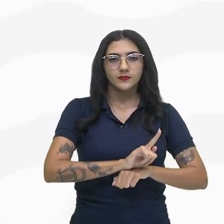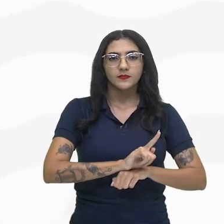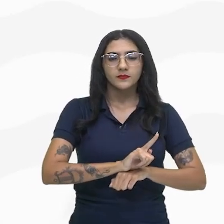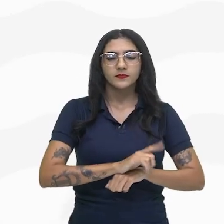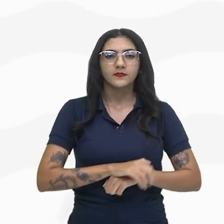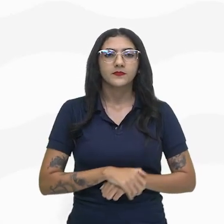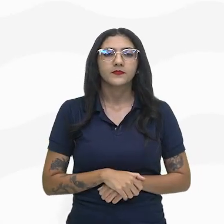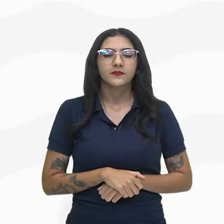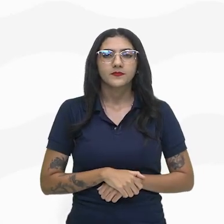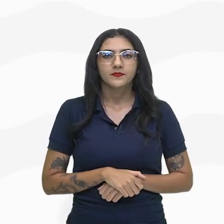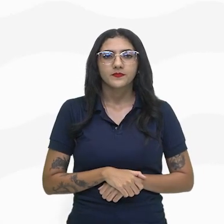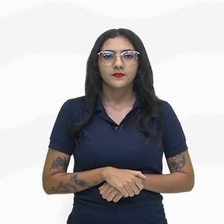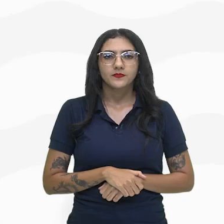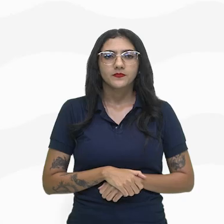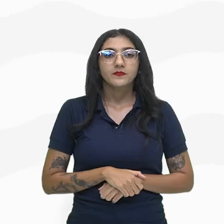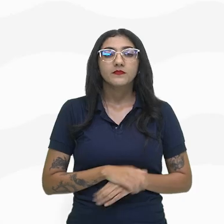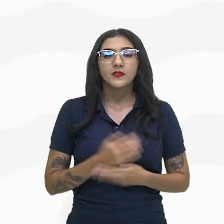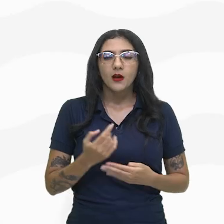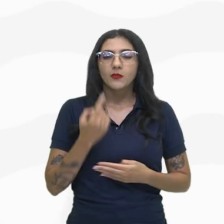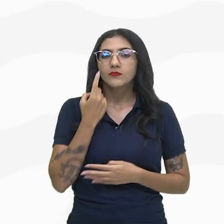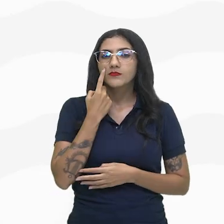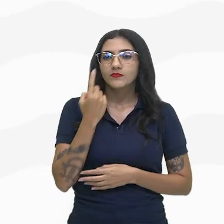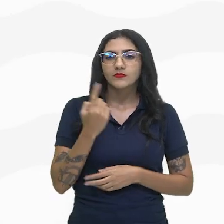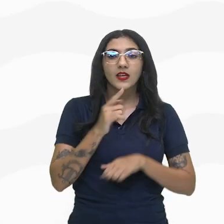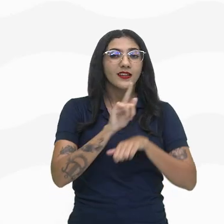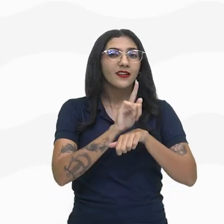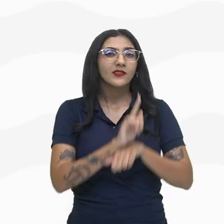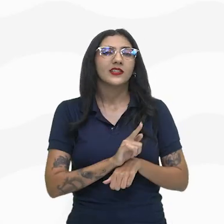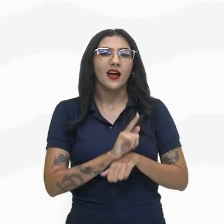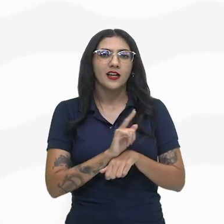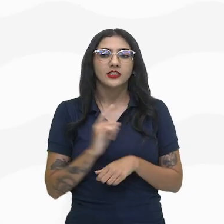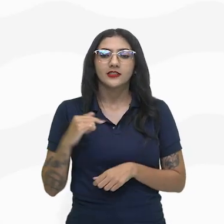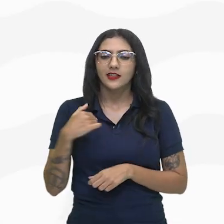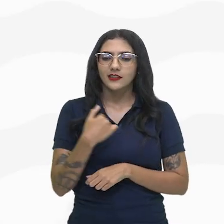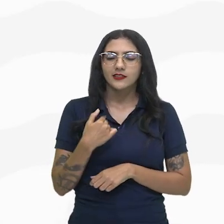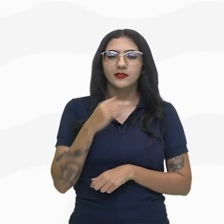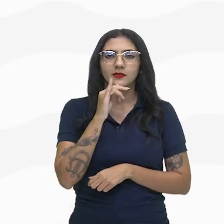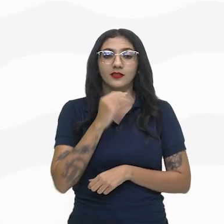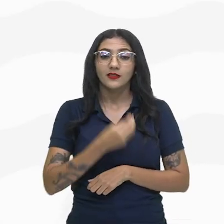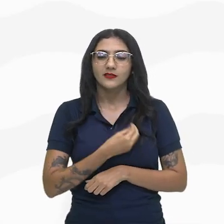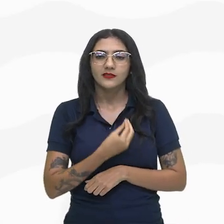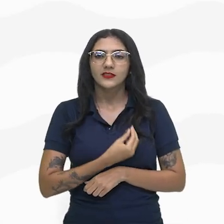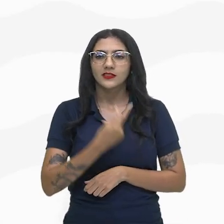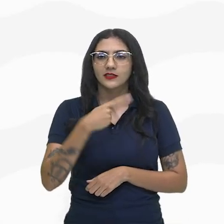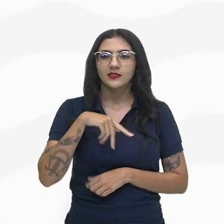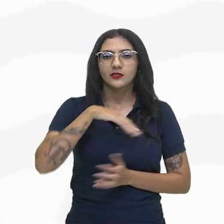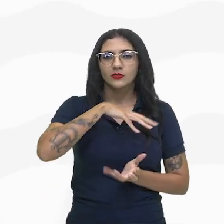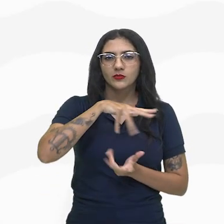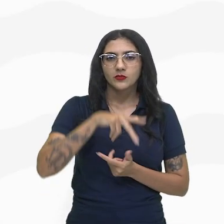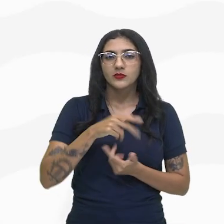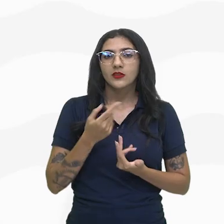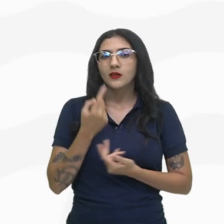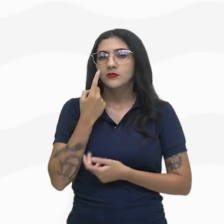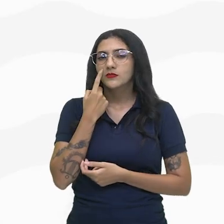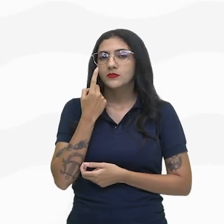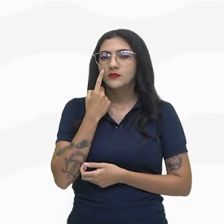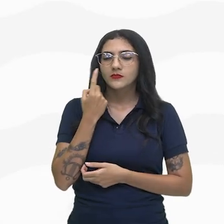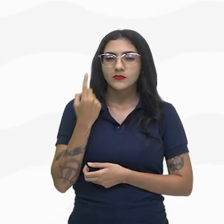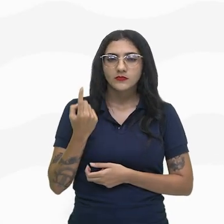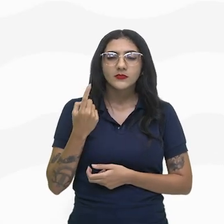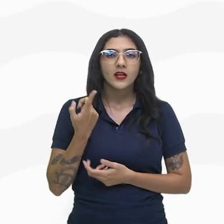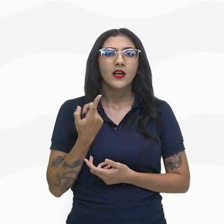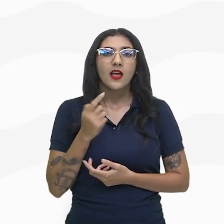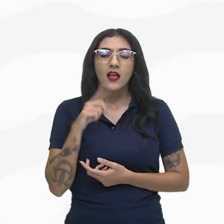A gravidade, né, que nós estamos inseridos dentro do planeta, e nós temos aqui que a gravidade é responsável pelo peso do